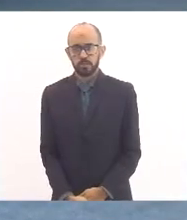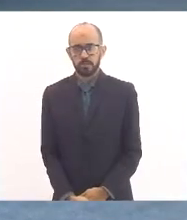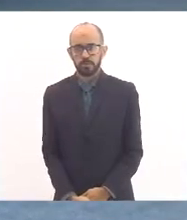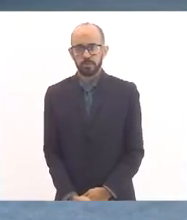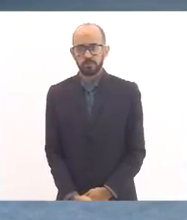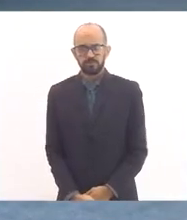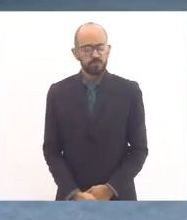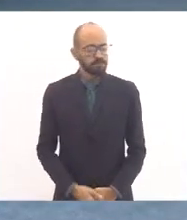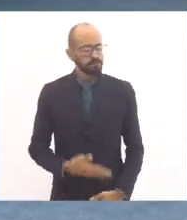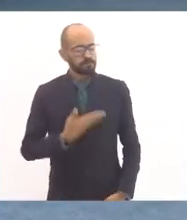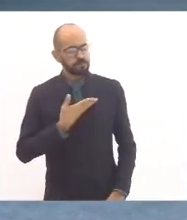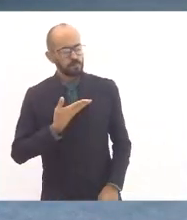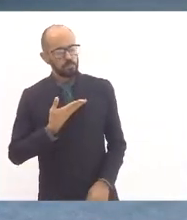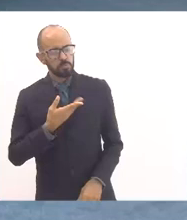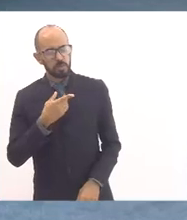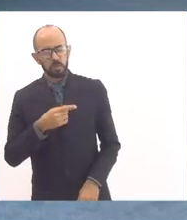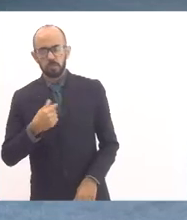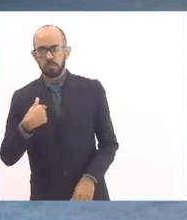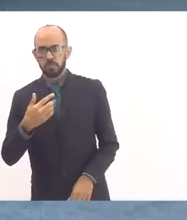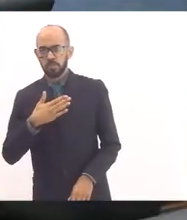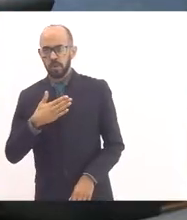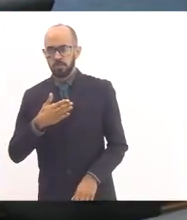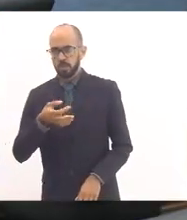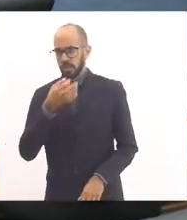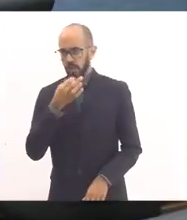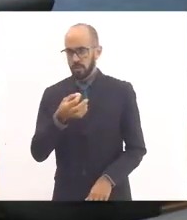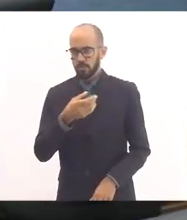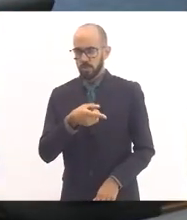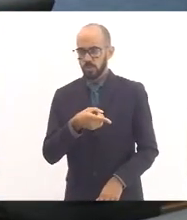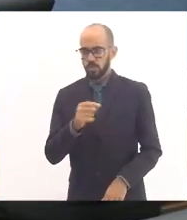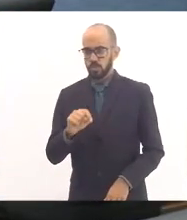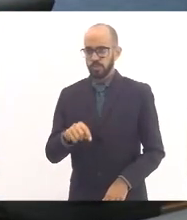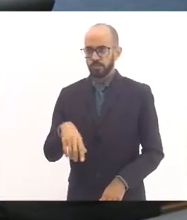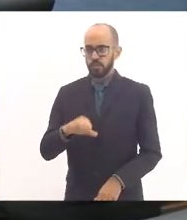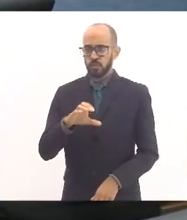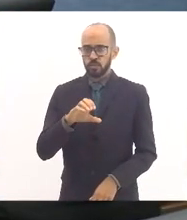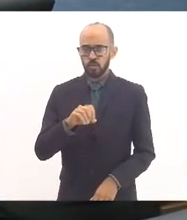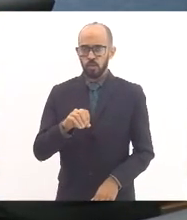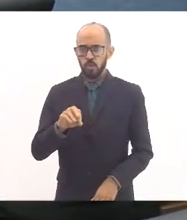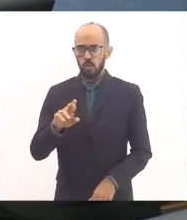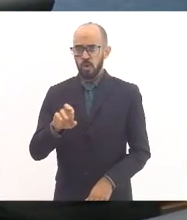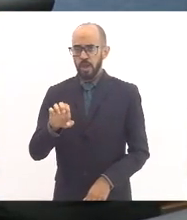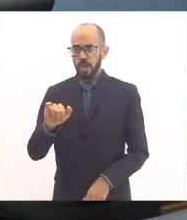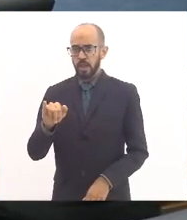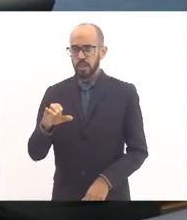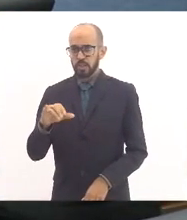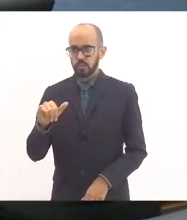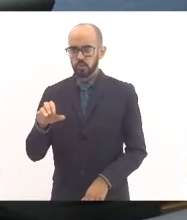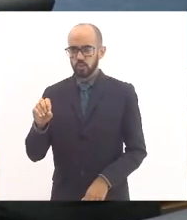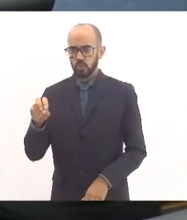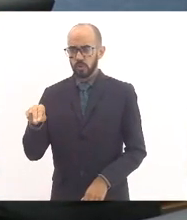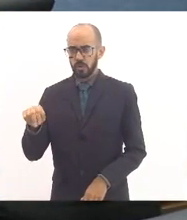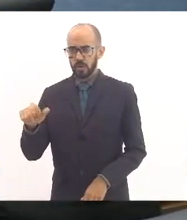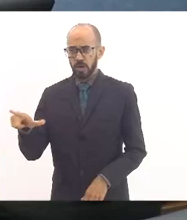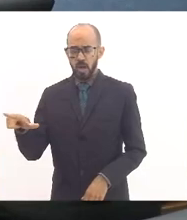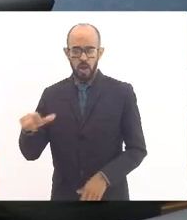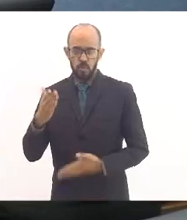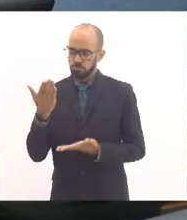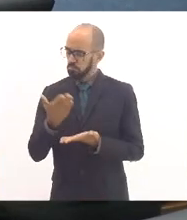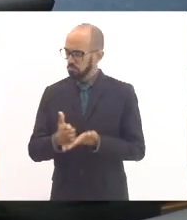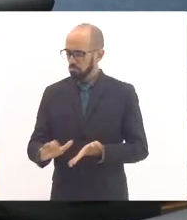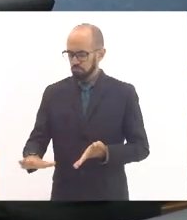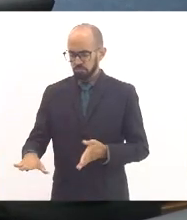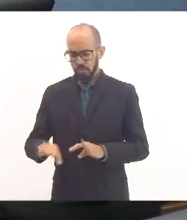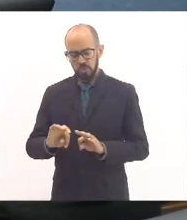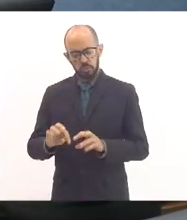Olá colega eu por mim essa parte correcional suprime tudo tá a Dra Martha